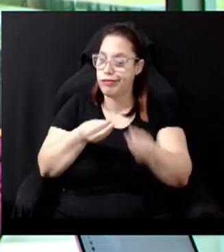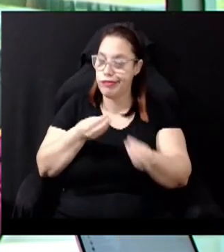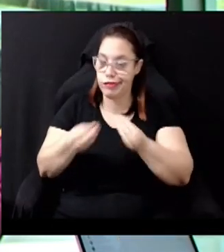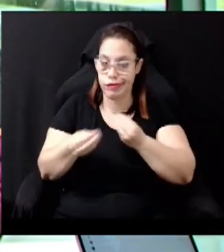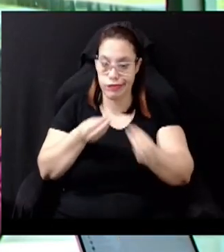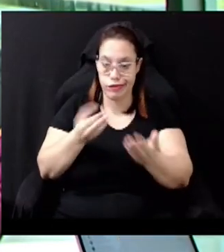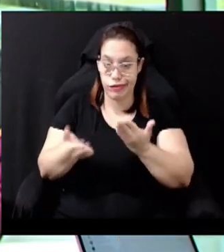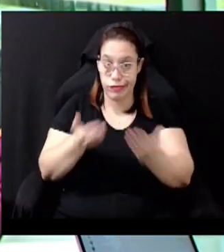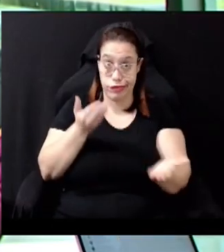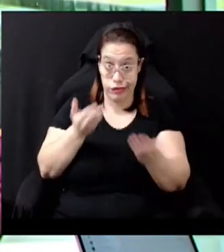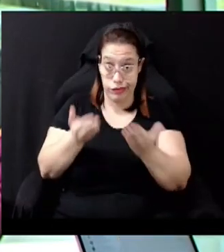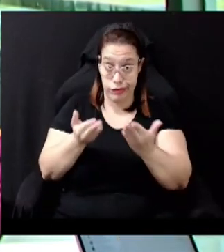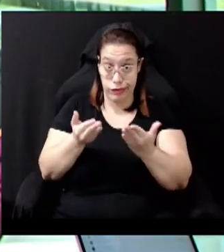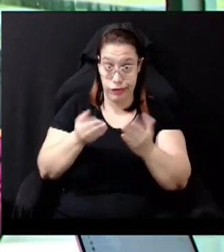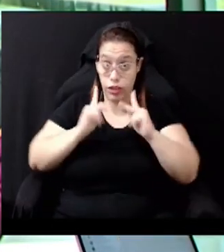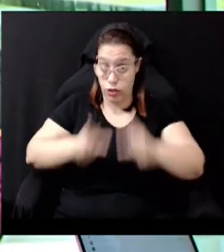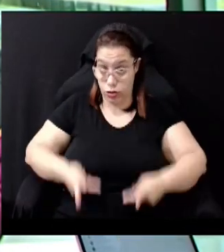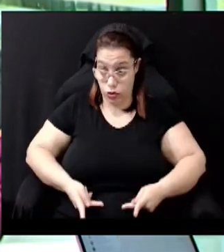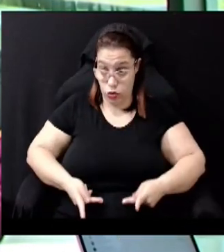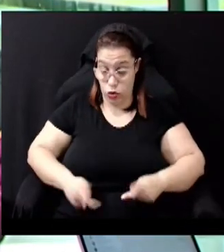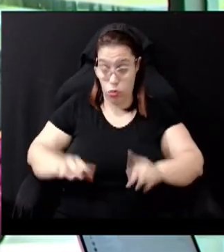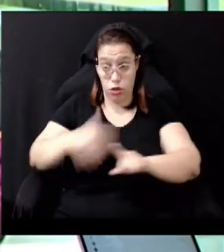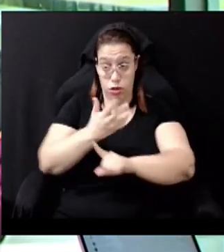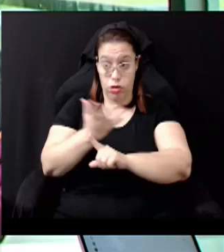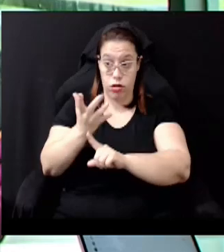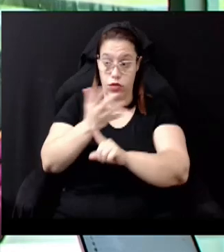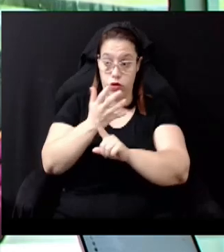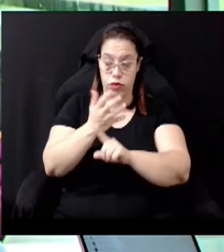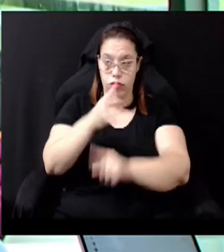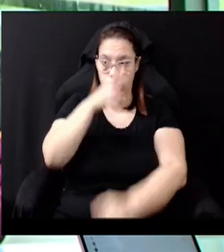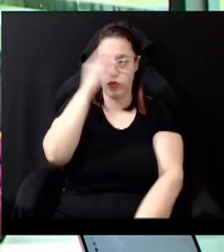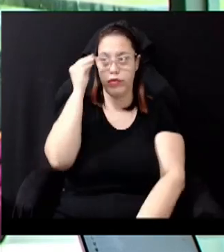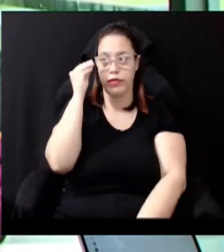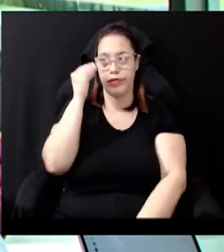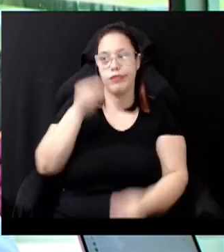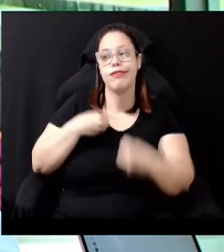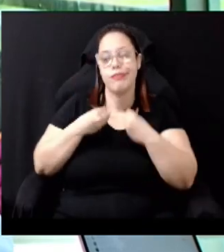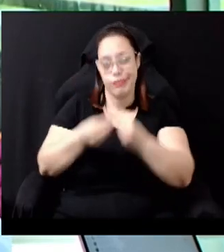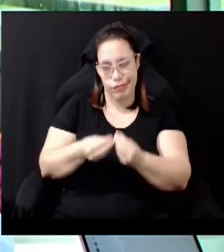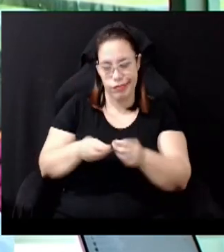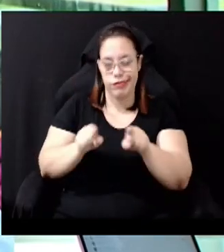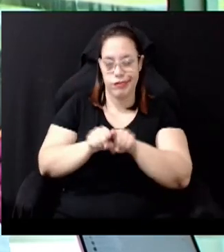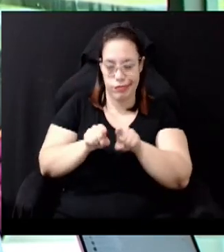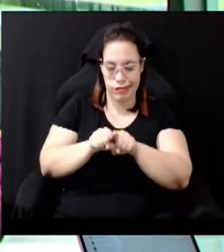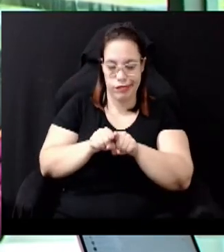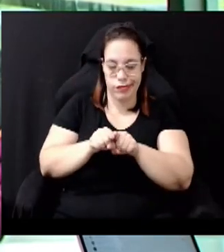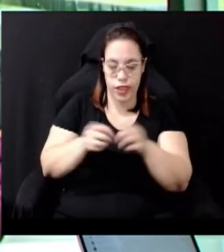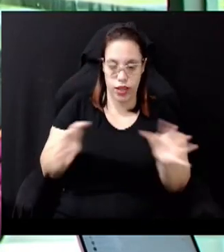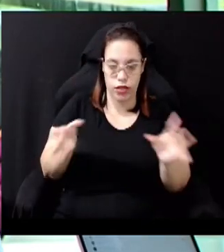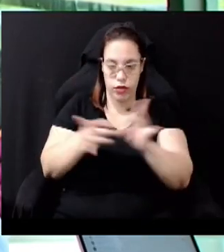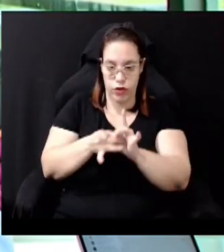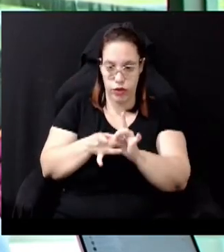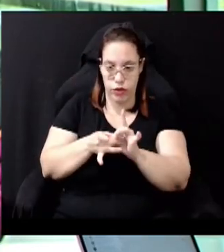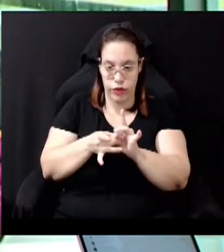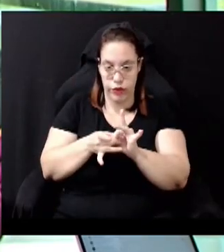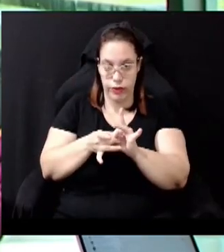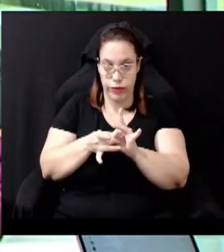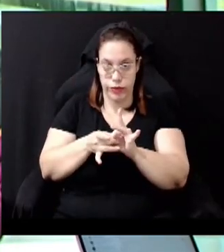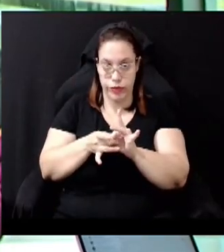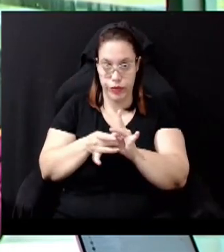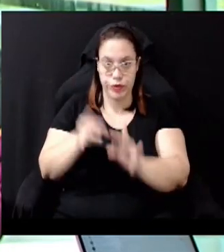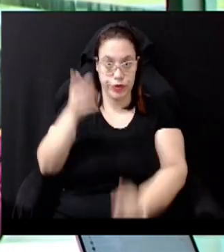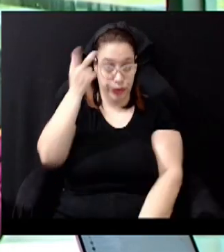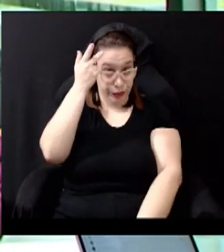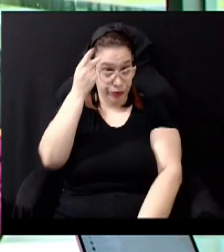o homem ou a natureza, né? A gente esquece às vezes que o homem faz parte da natureza. A gente tem que estar integrado com todo o sistema natural, e é isso que a gente tem